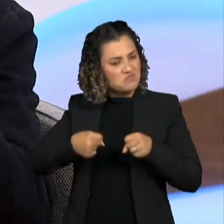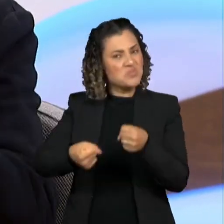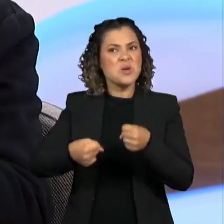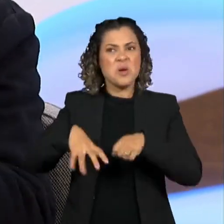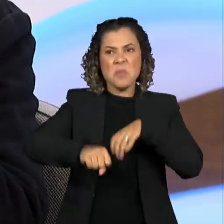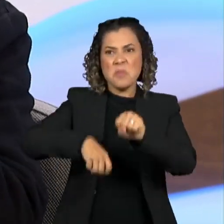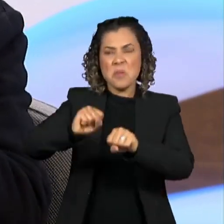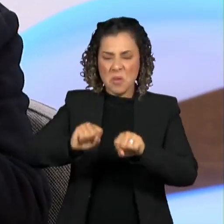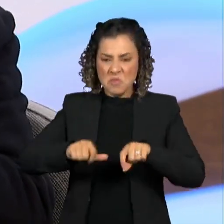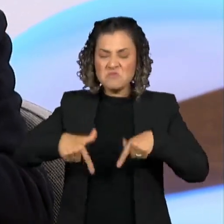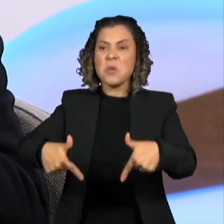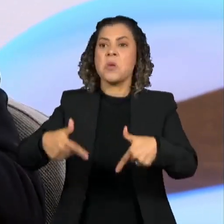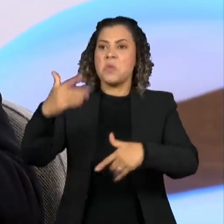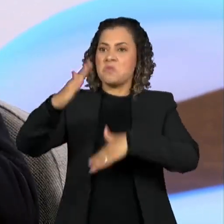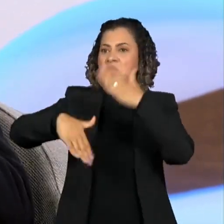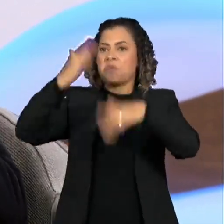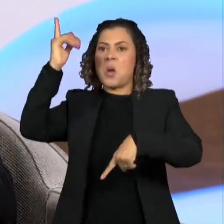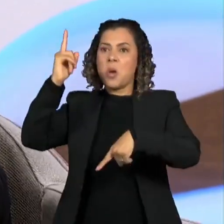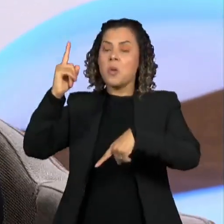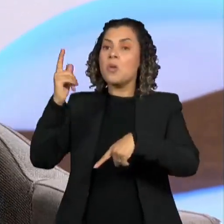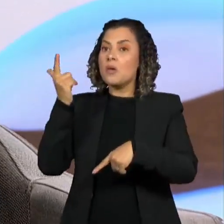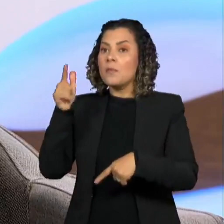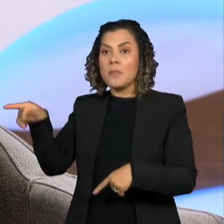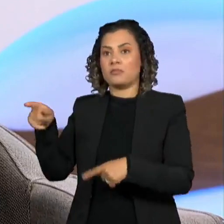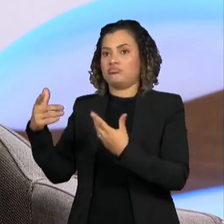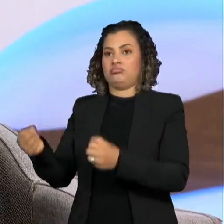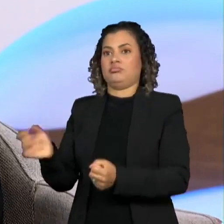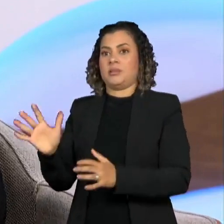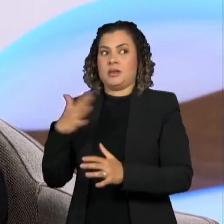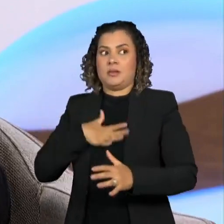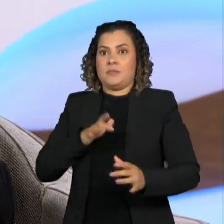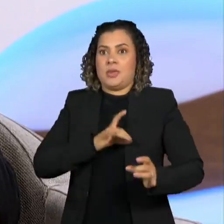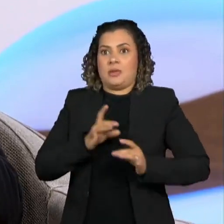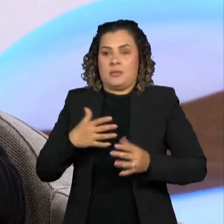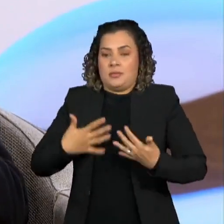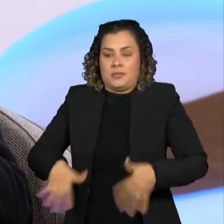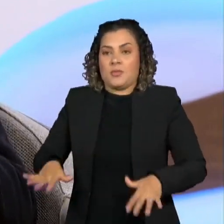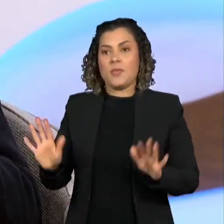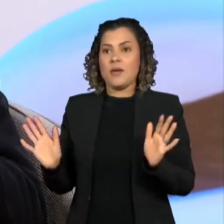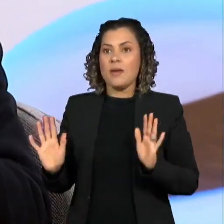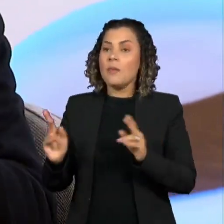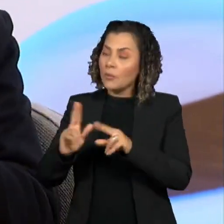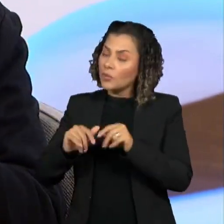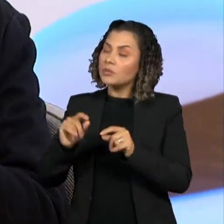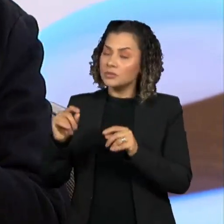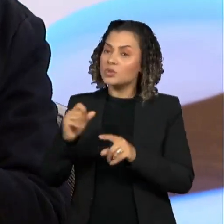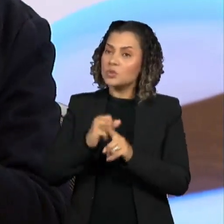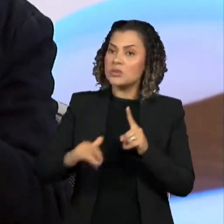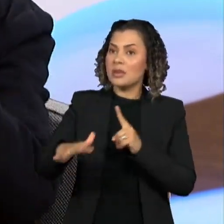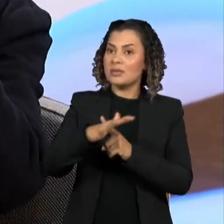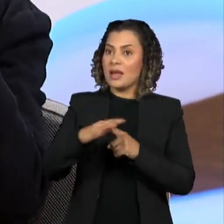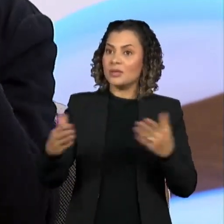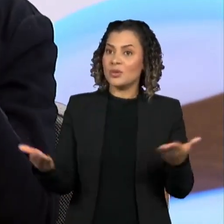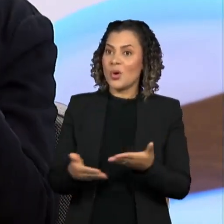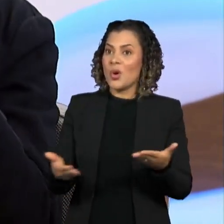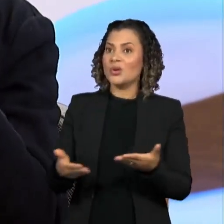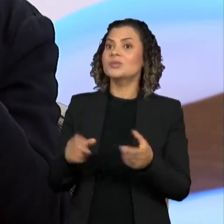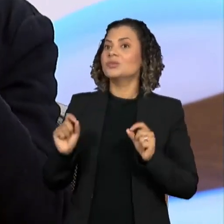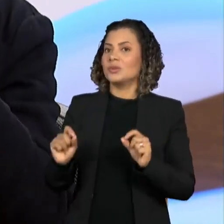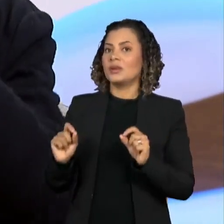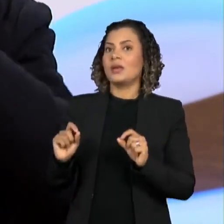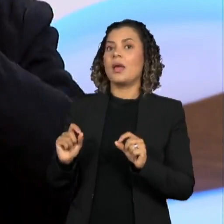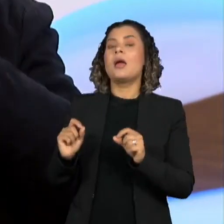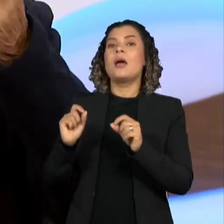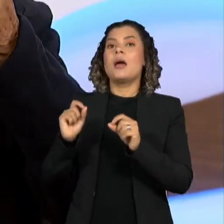entende e não são Associados eu nesse próprio artigo eu digo que é muito possível que a sociedade patriarcal se